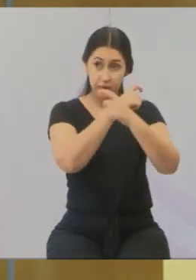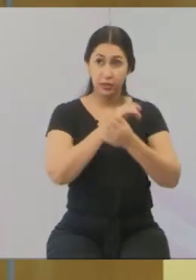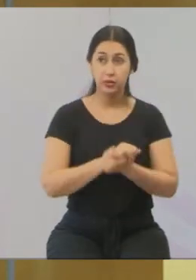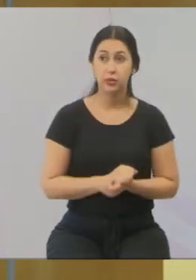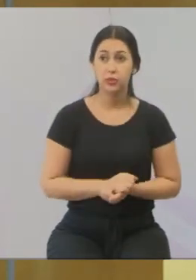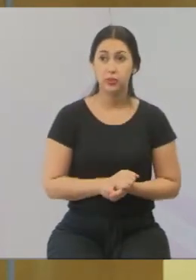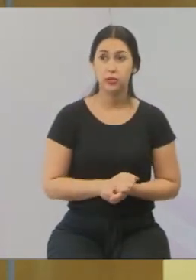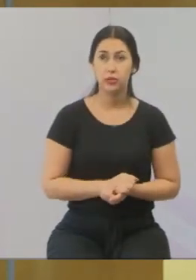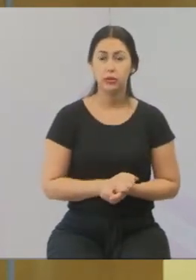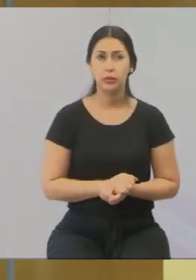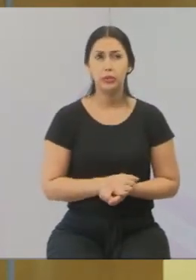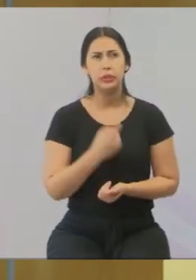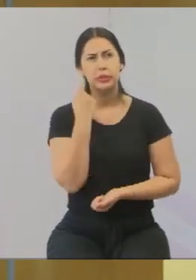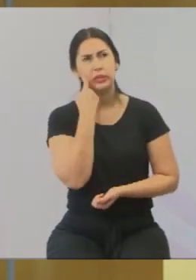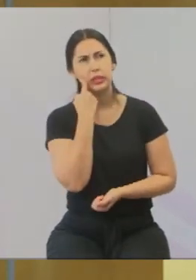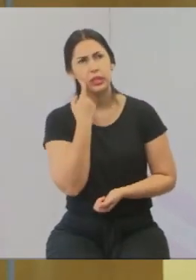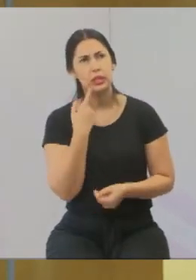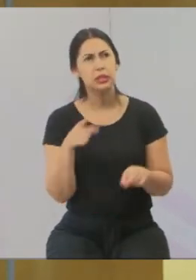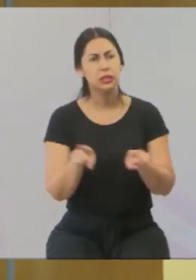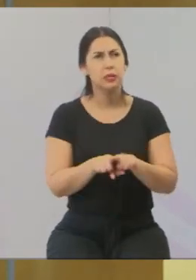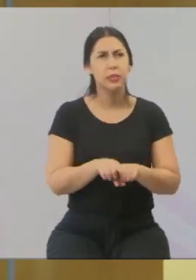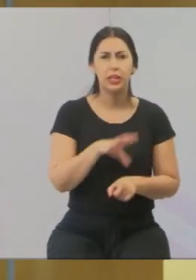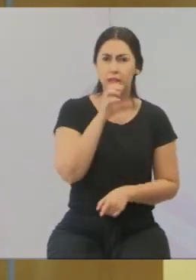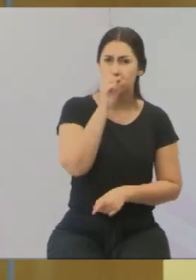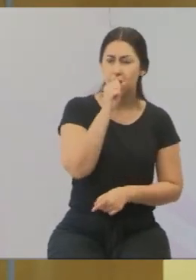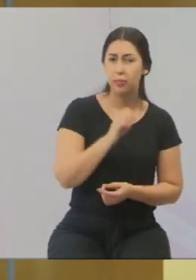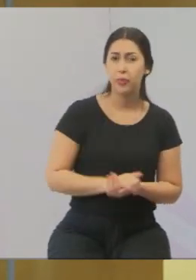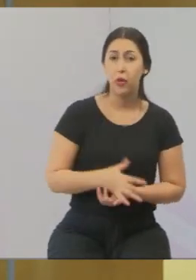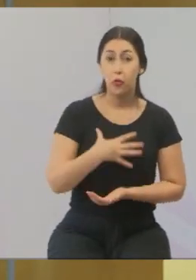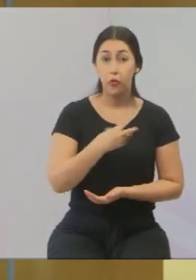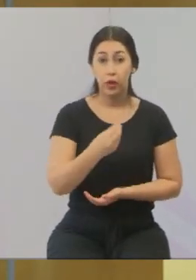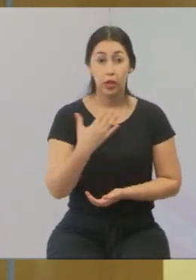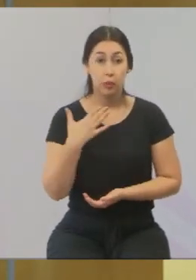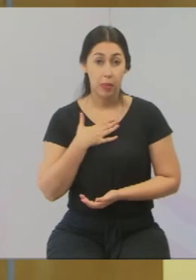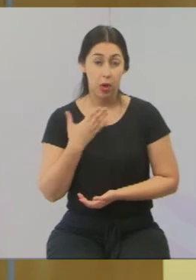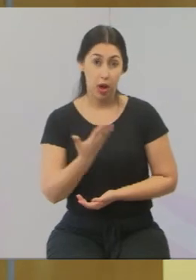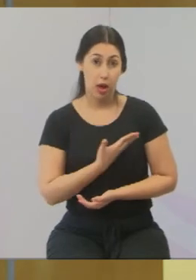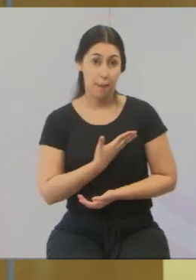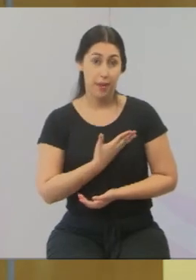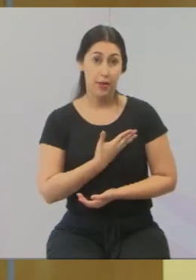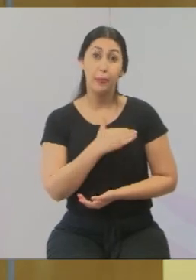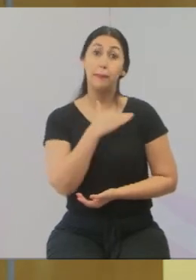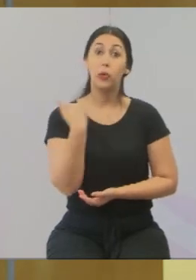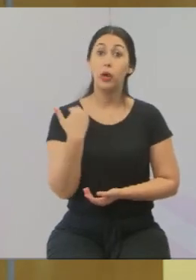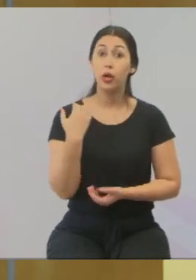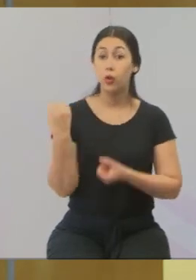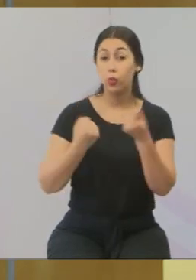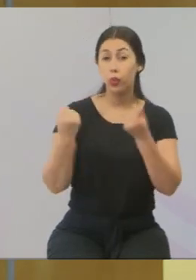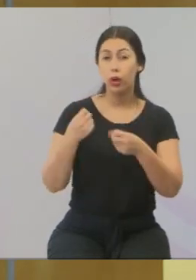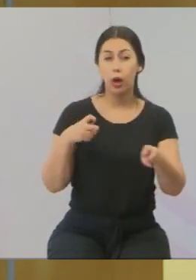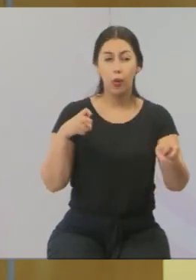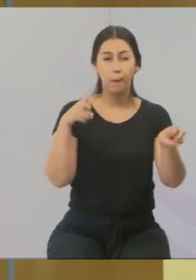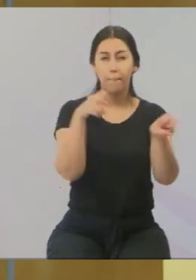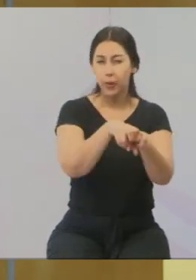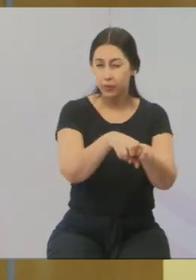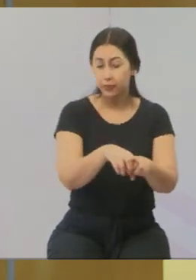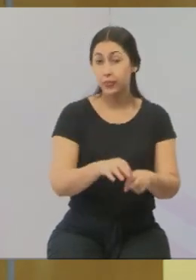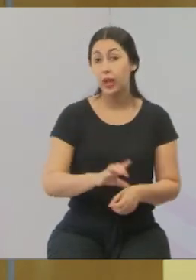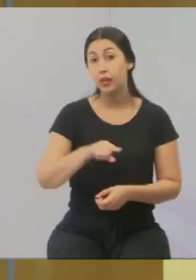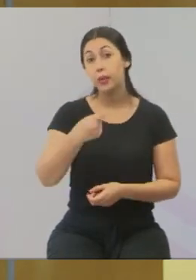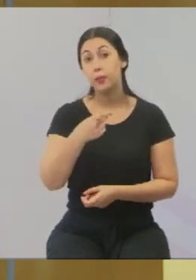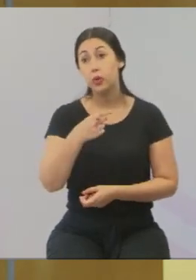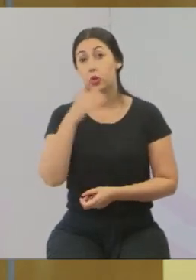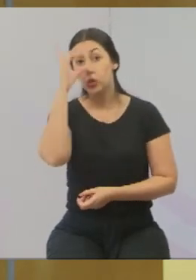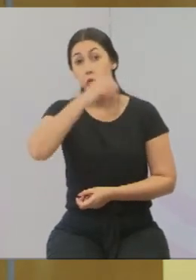né? De sexta para sábado, o filho de um amigo meu, filho do Murilo, morreu num acidente de carro. Depois, no domingo, perdi